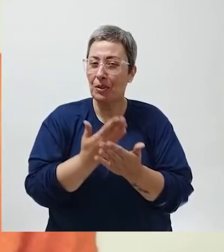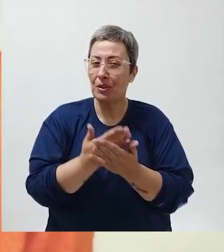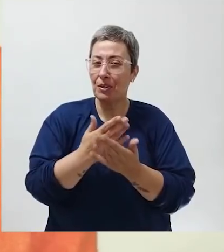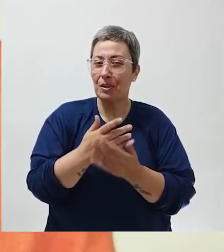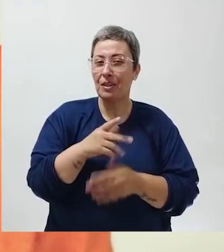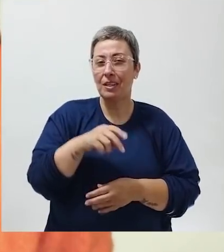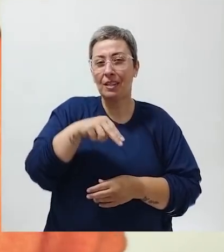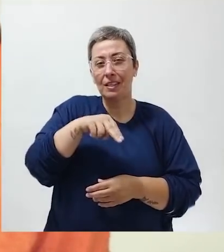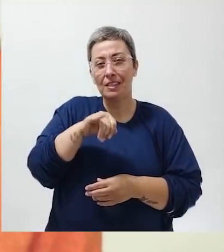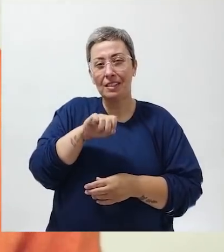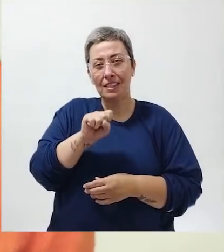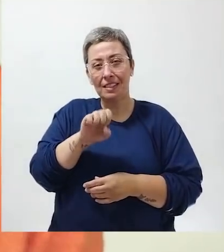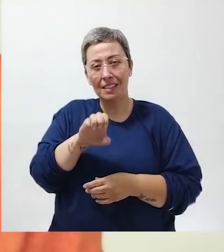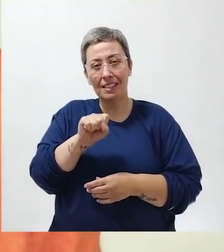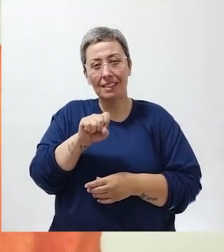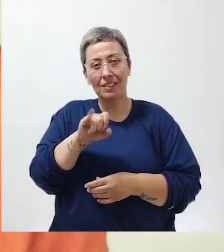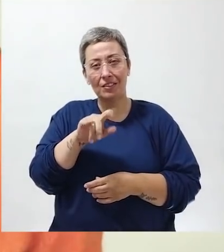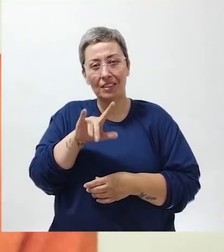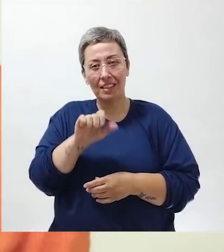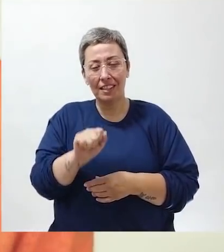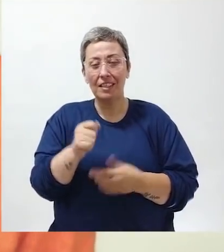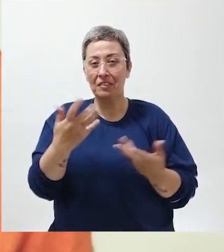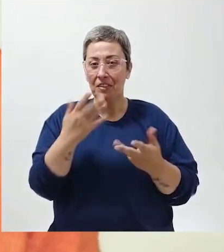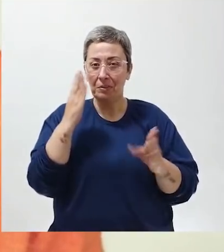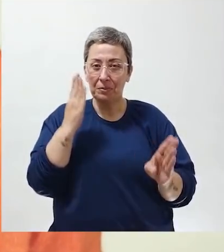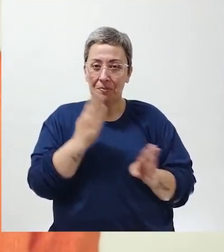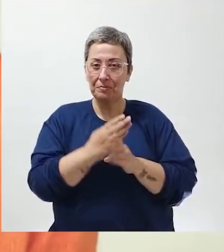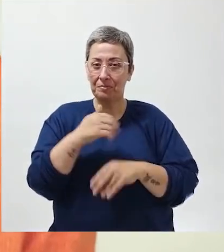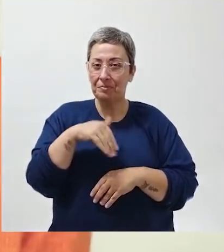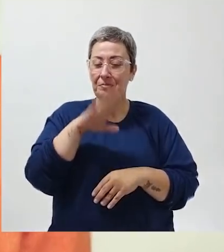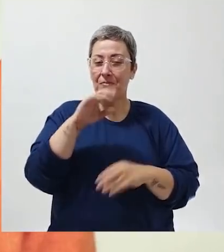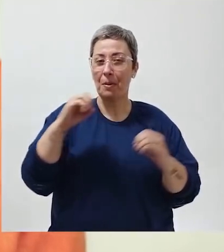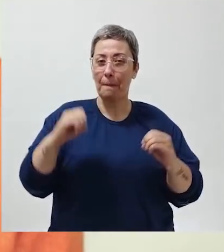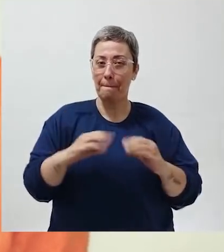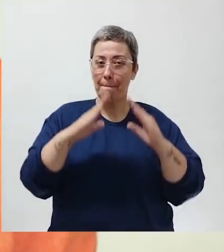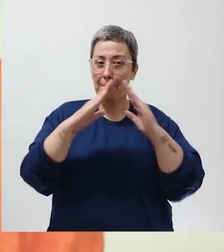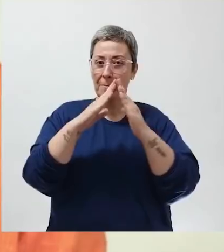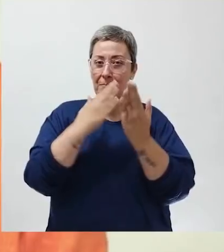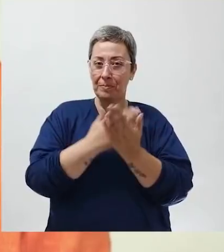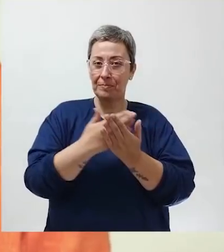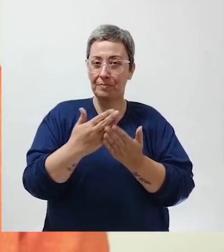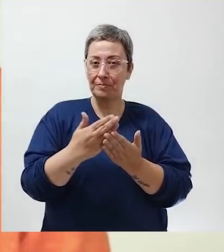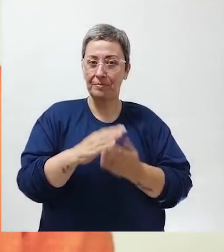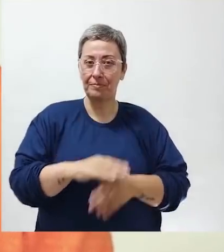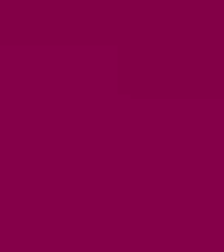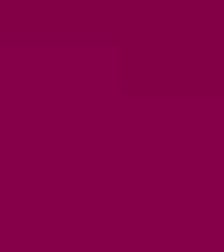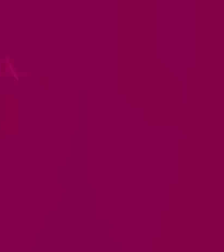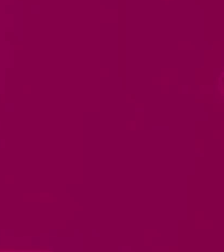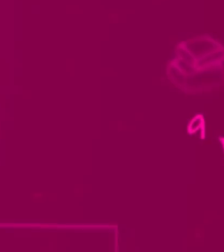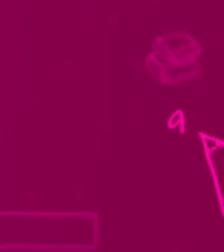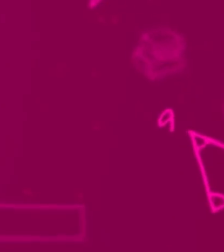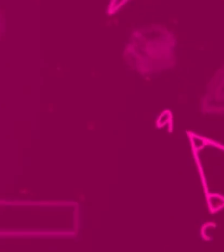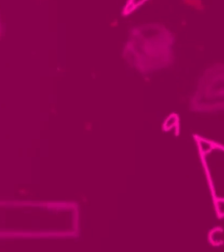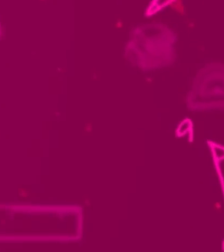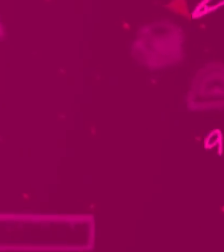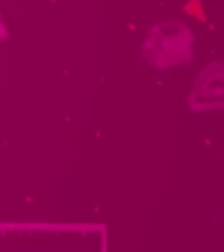na EPG Nise da Silveira? Vamos descobrir mais? O programa vai começar.